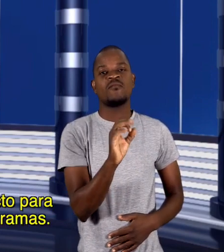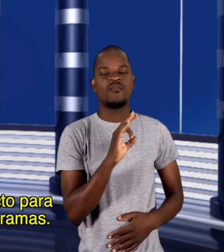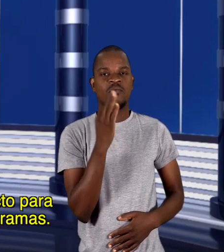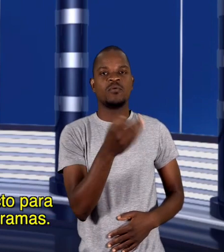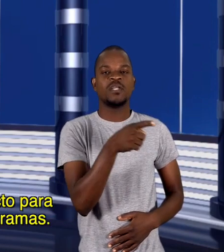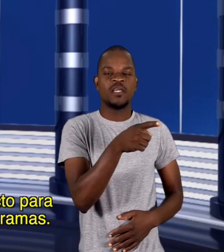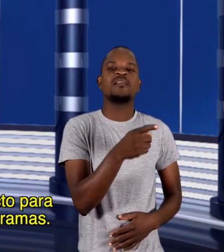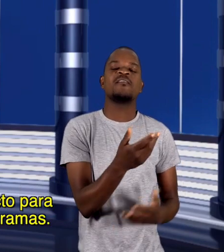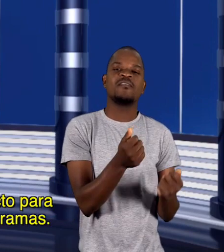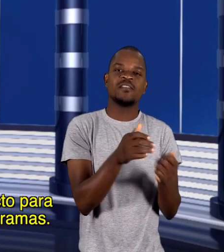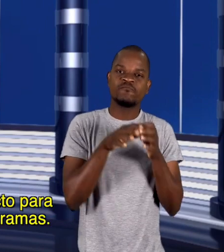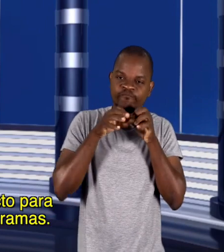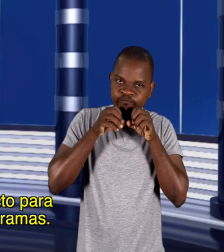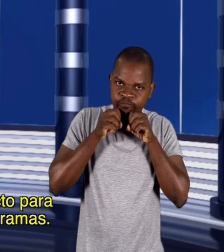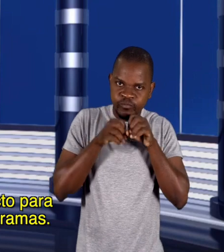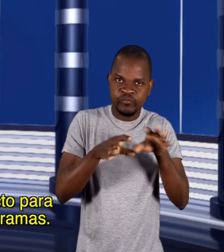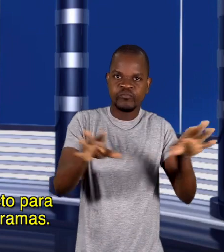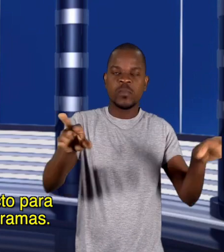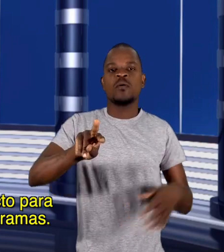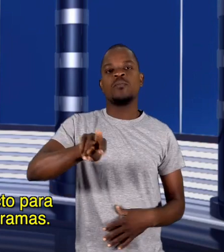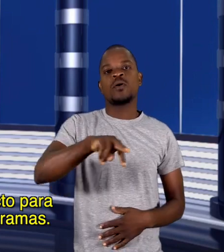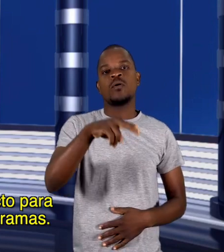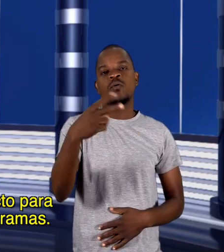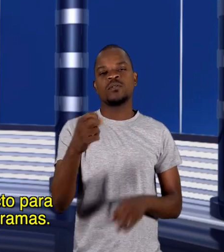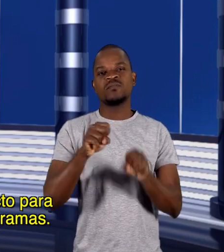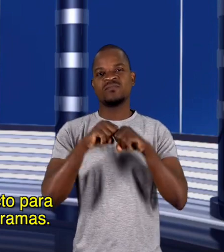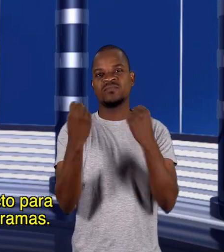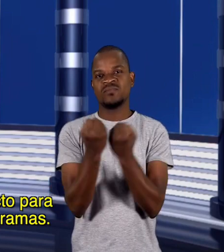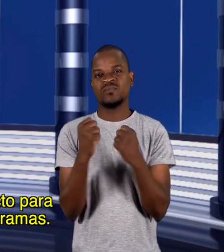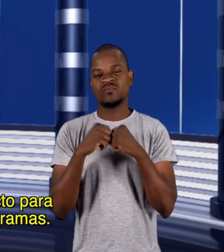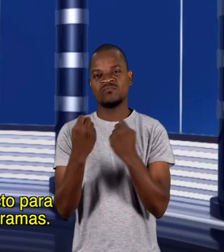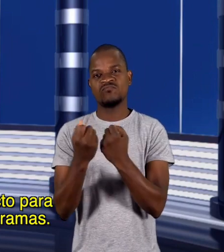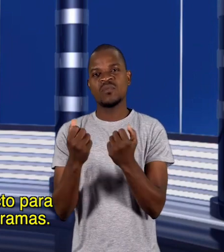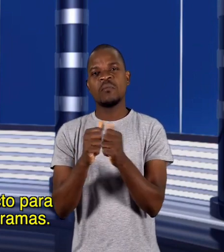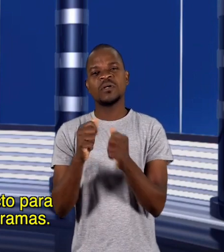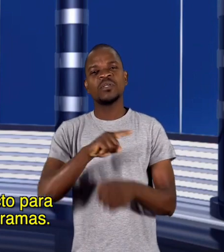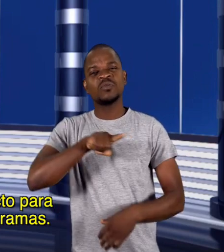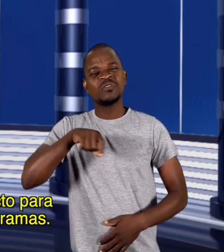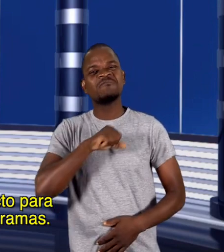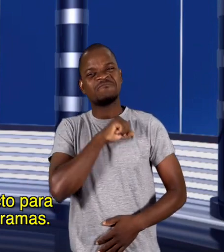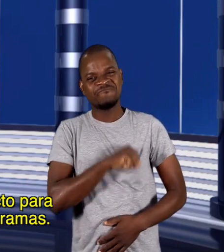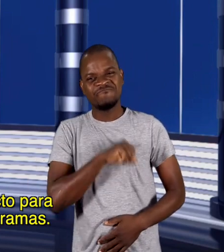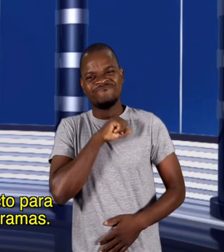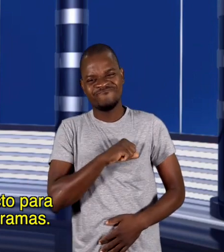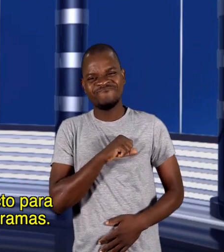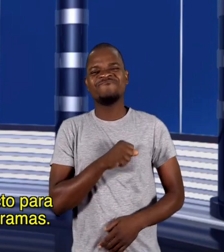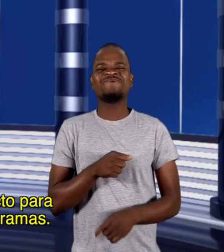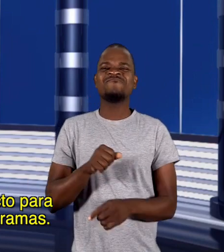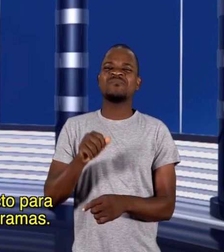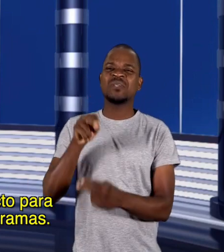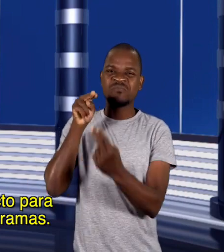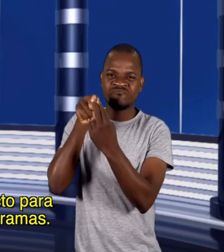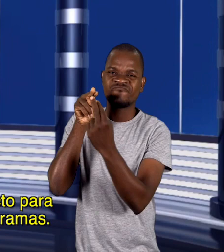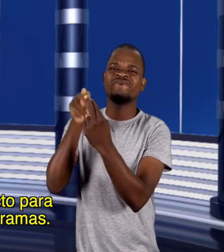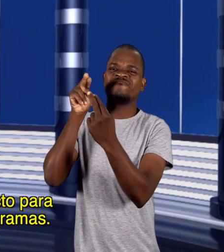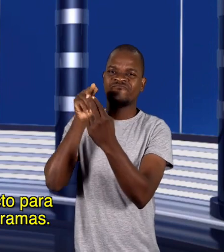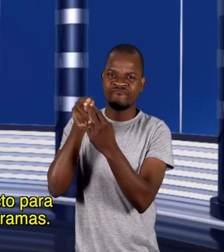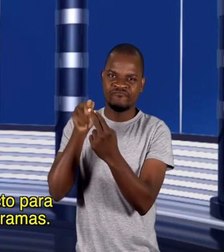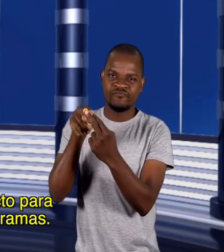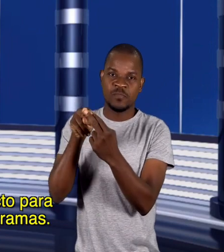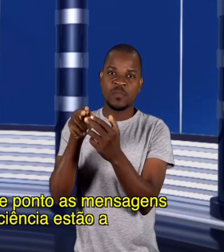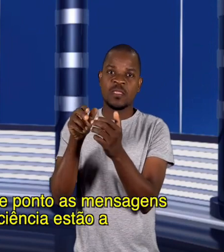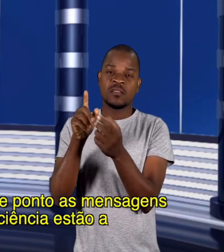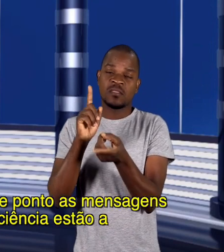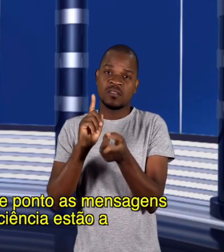dentro já tentamos entrar em contato várias vezes para ver se podemos ser inclusos naqueles programas todos